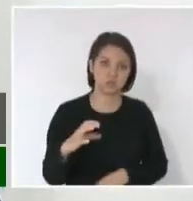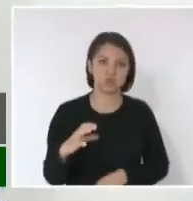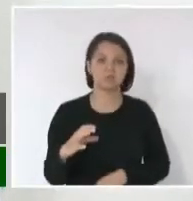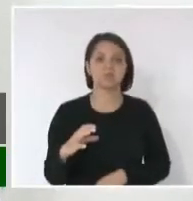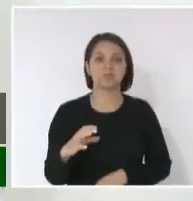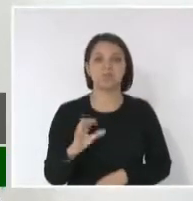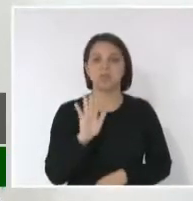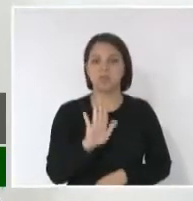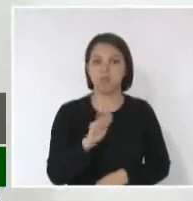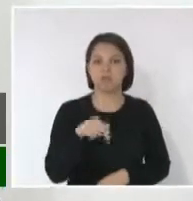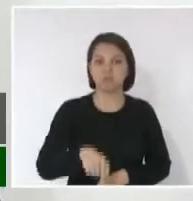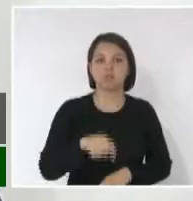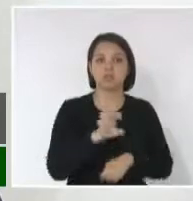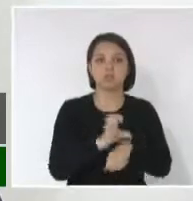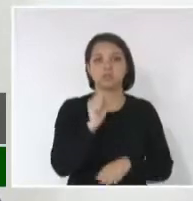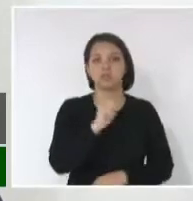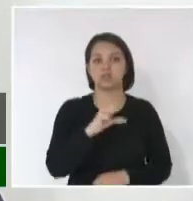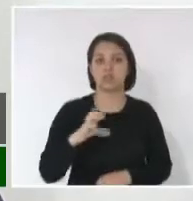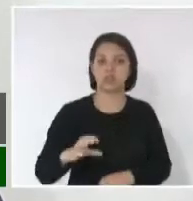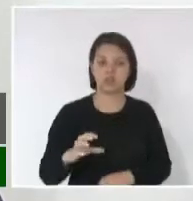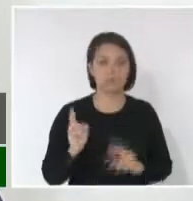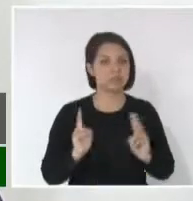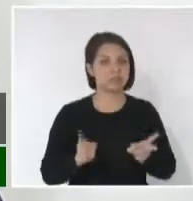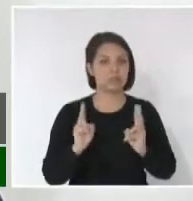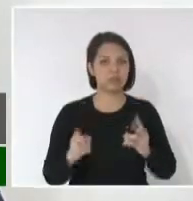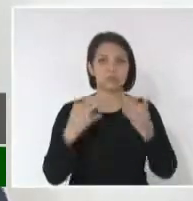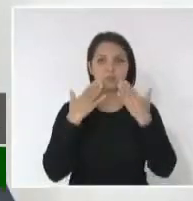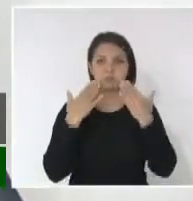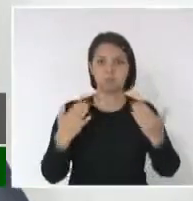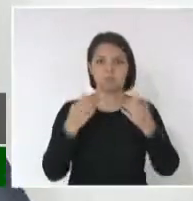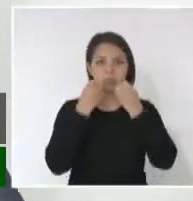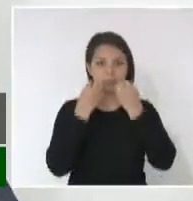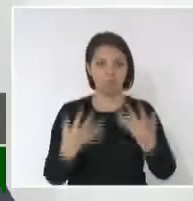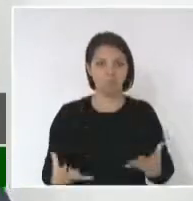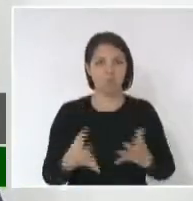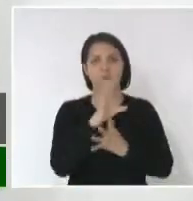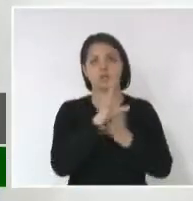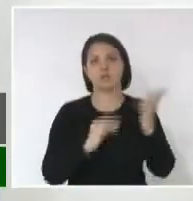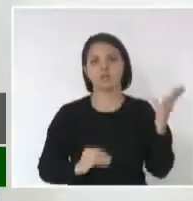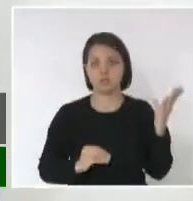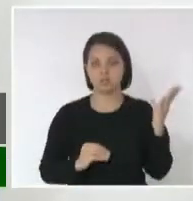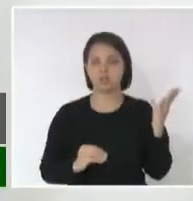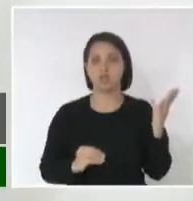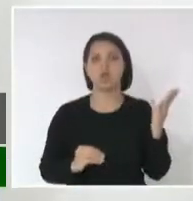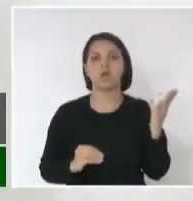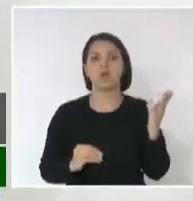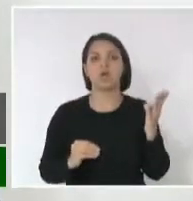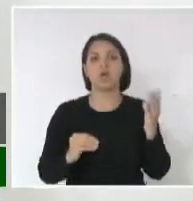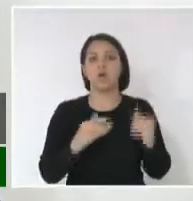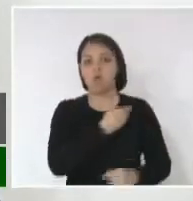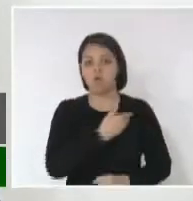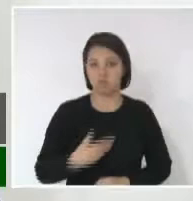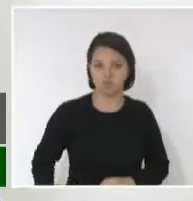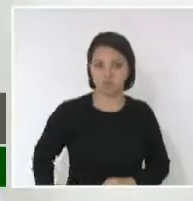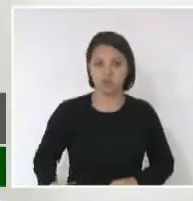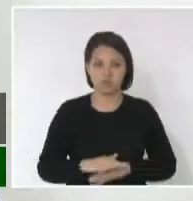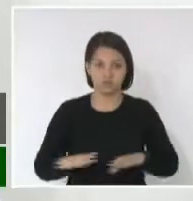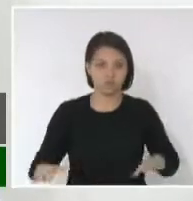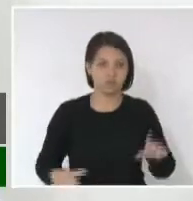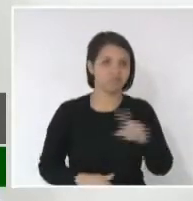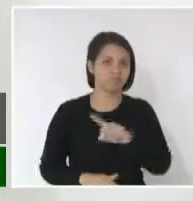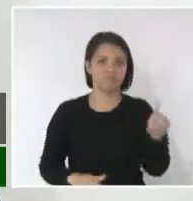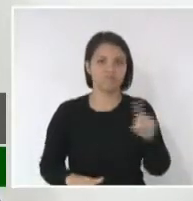Catarina sempre está dando bom exemplo, não só pelos seus governos, mas principalmente